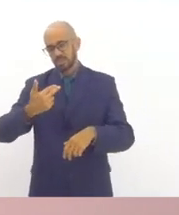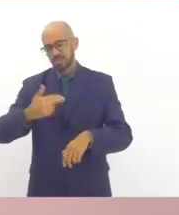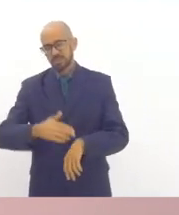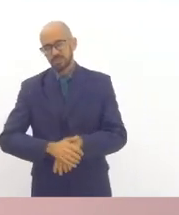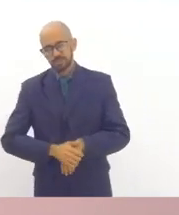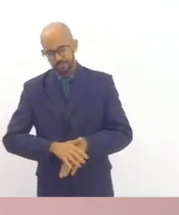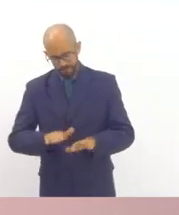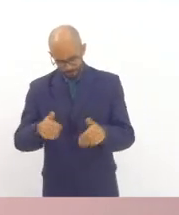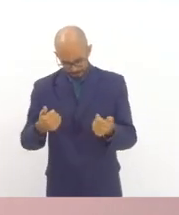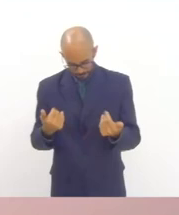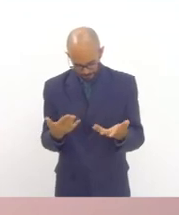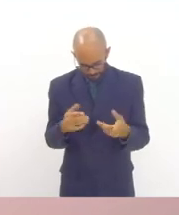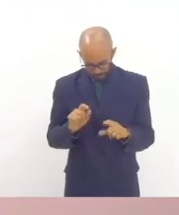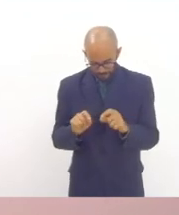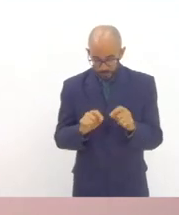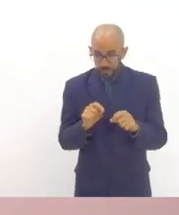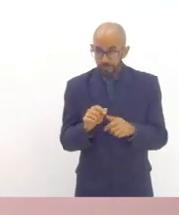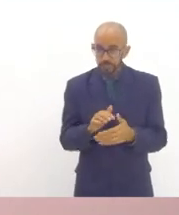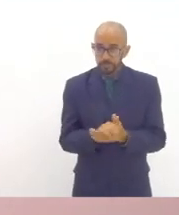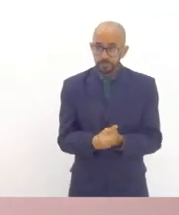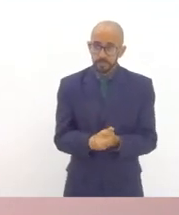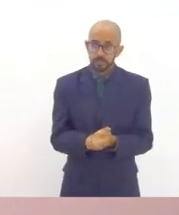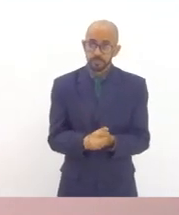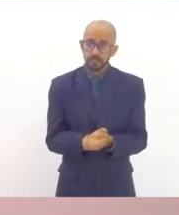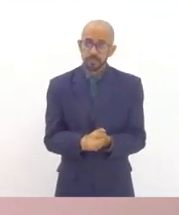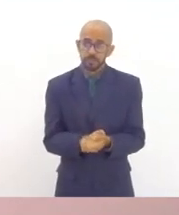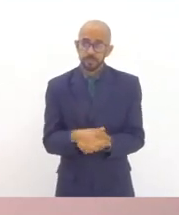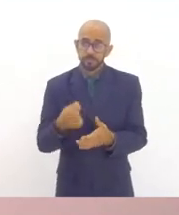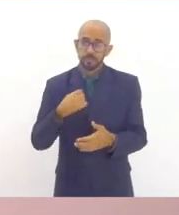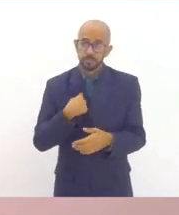Então, eu estou